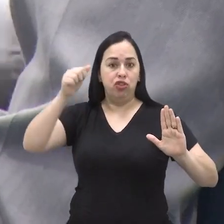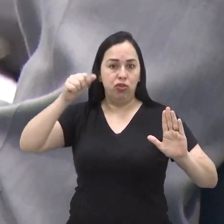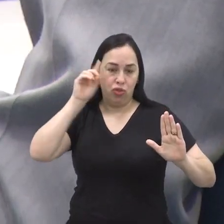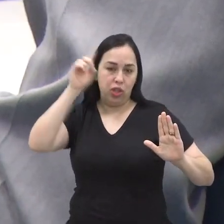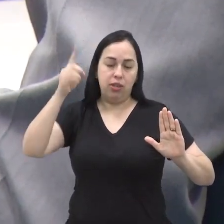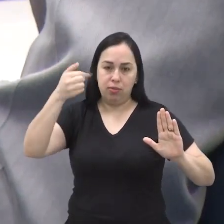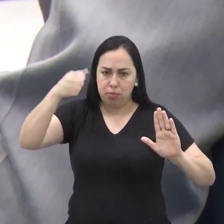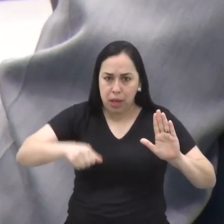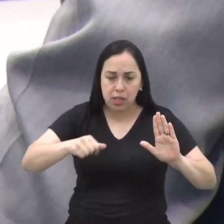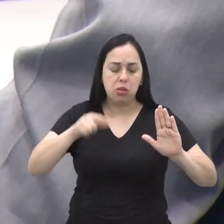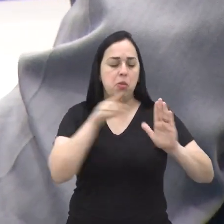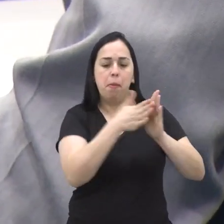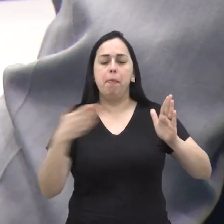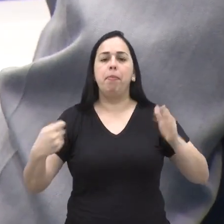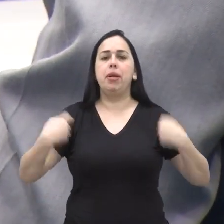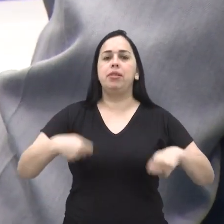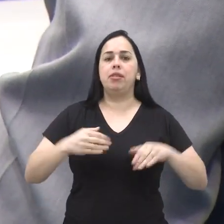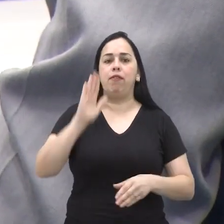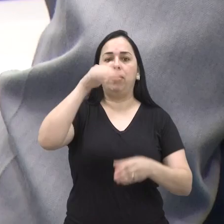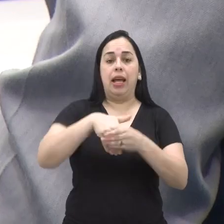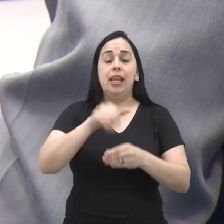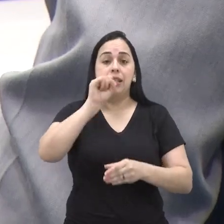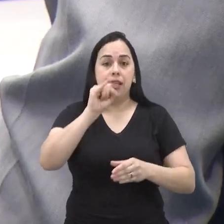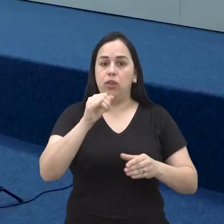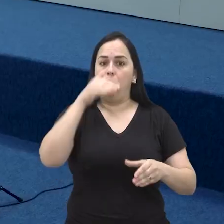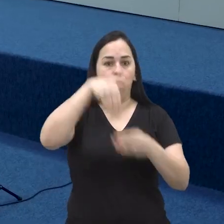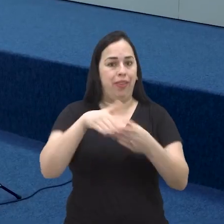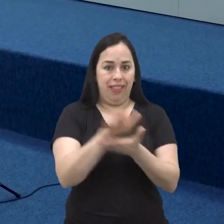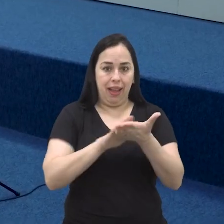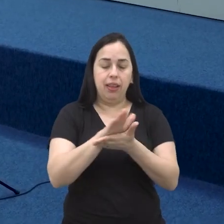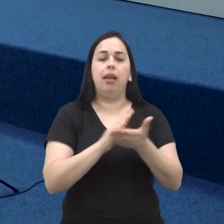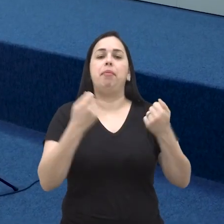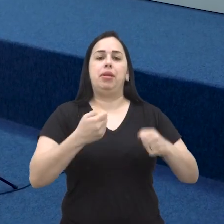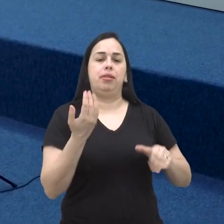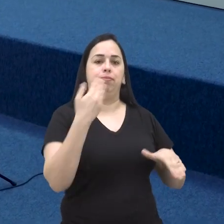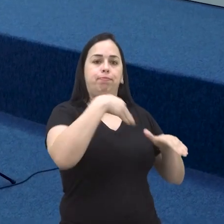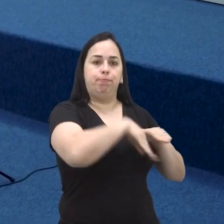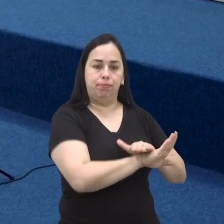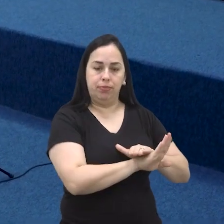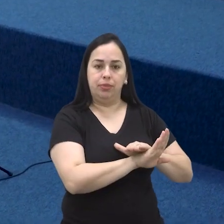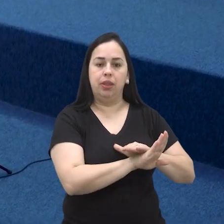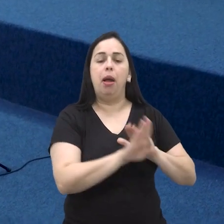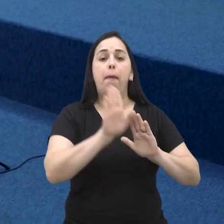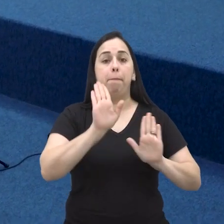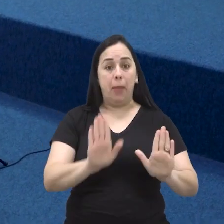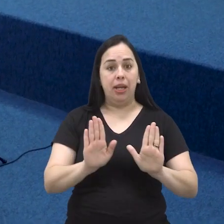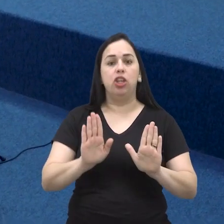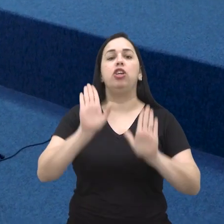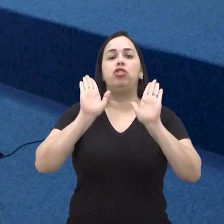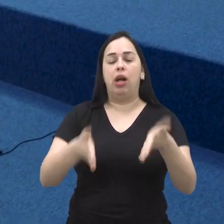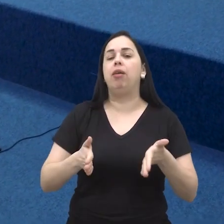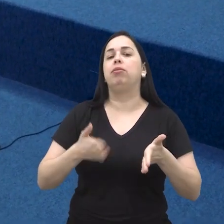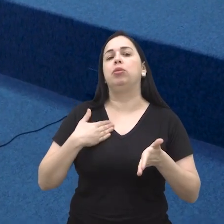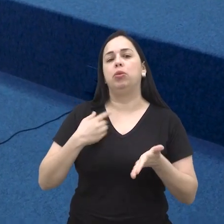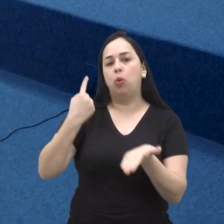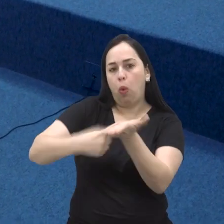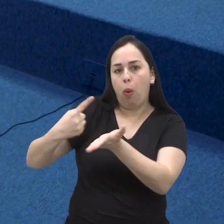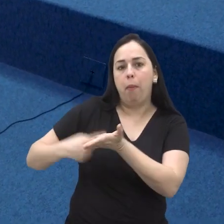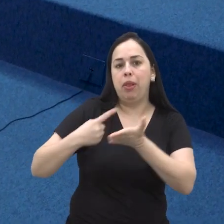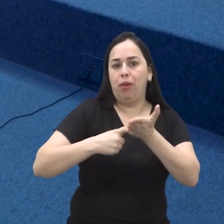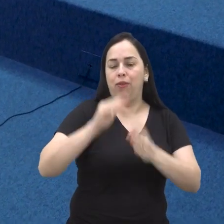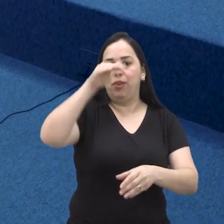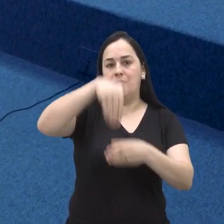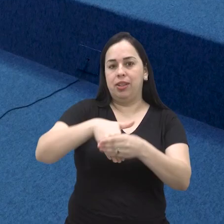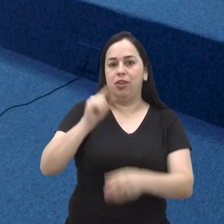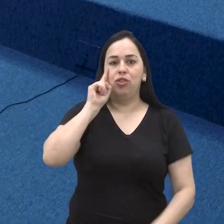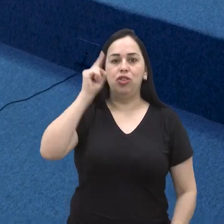não for apreciado nesse período, a lei é arquivada. Os vetos que sobrestaram a pauta estarão na próxima sessão de quinta-feira, no